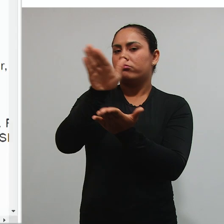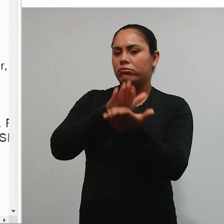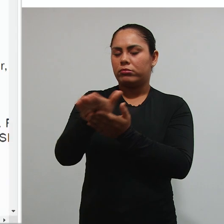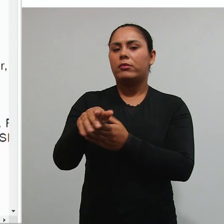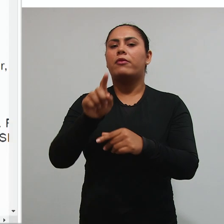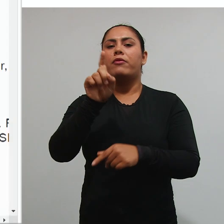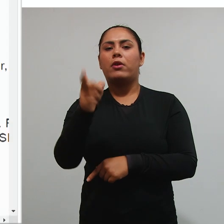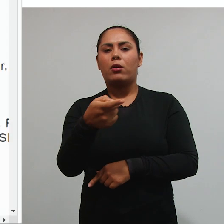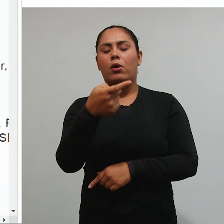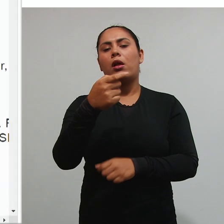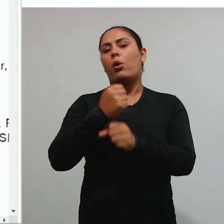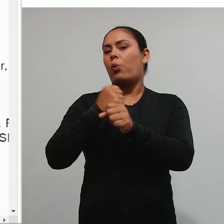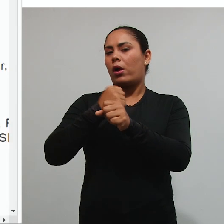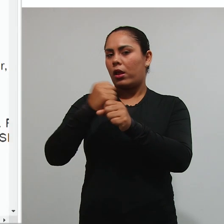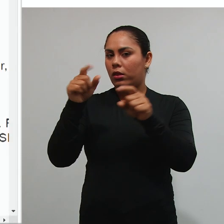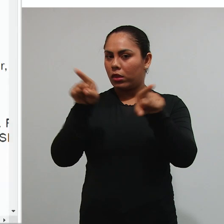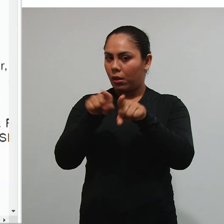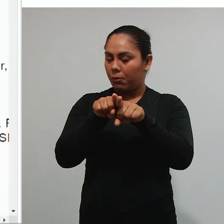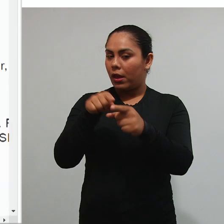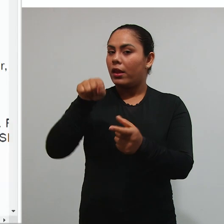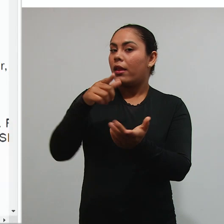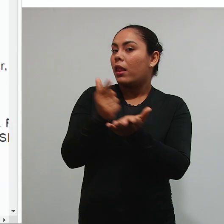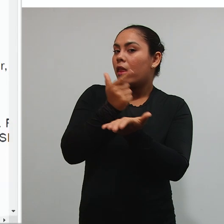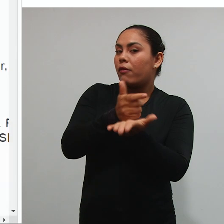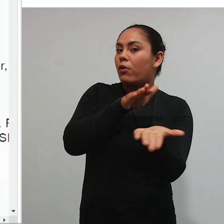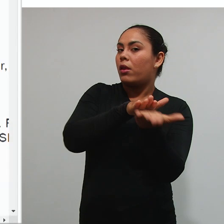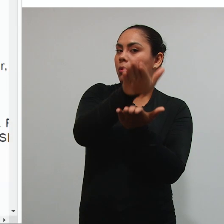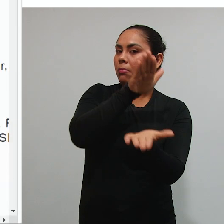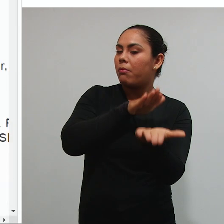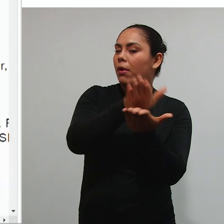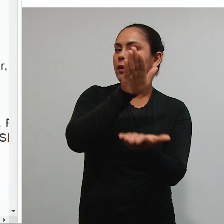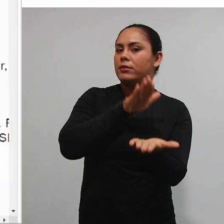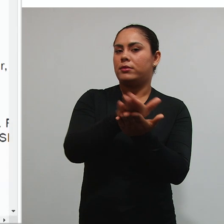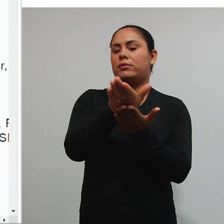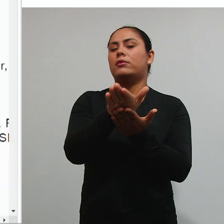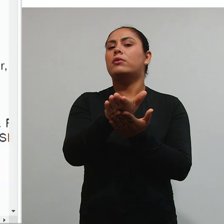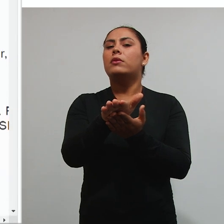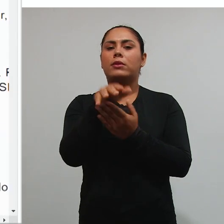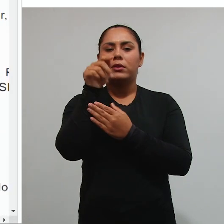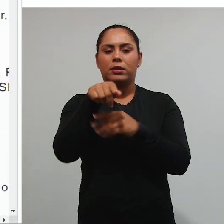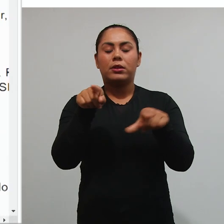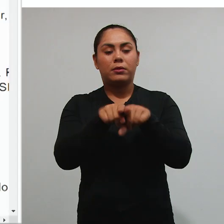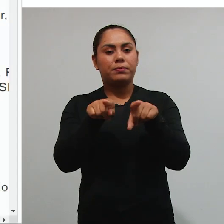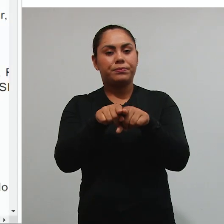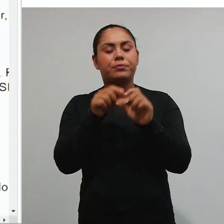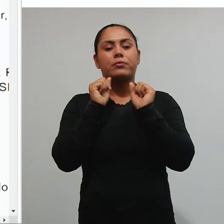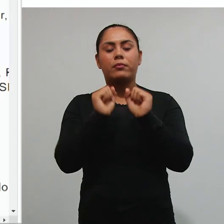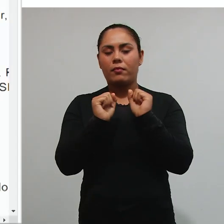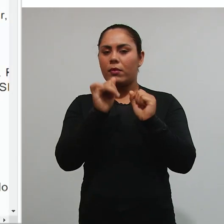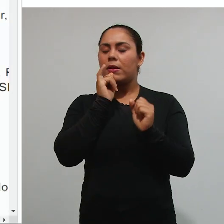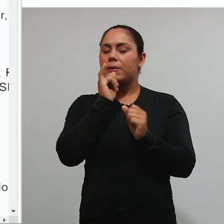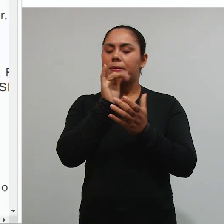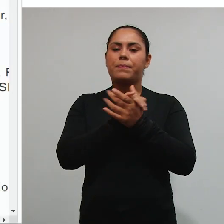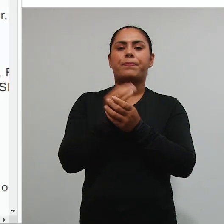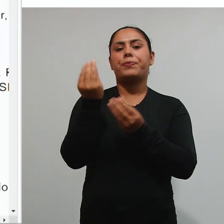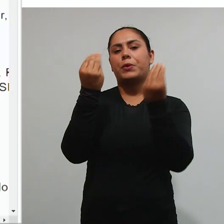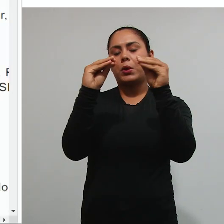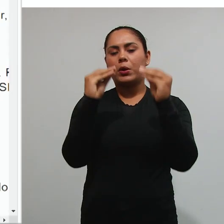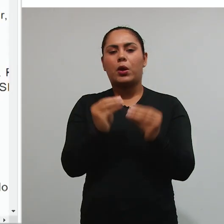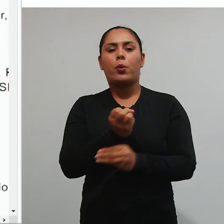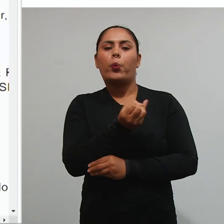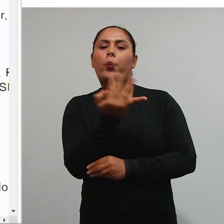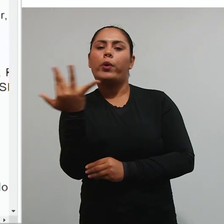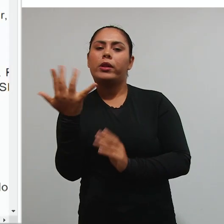Nesse caso de um livro impresso, a gente está falando, tá? Dados complementares. Você pode adicionar, por exemplo, quantidade